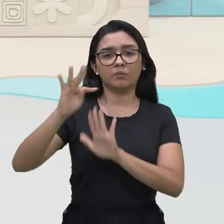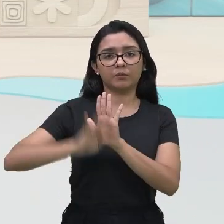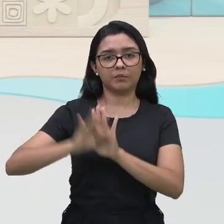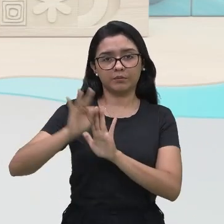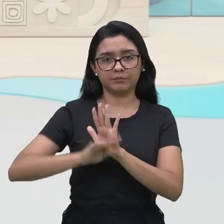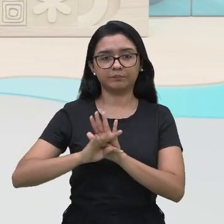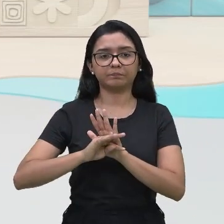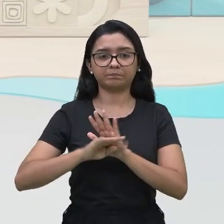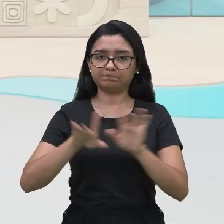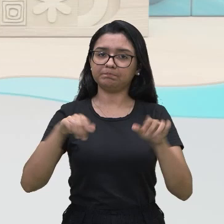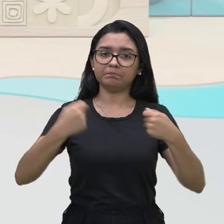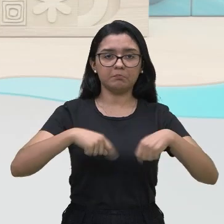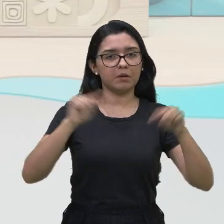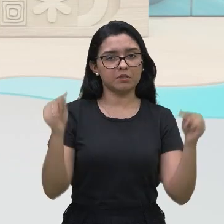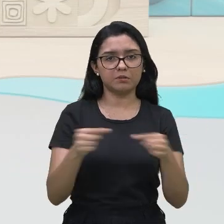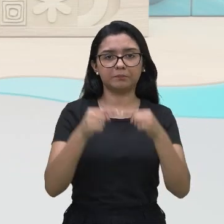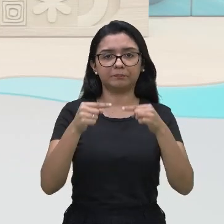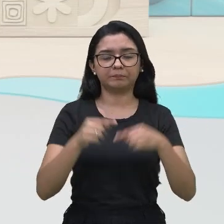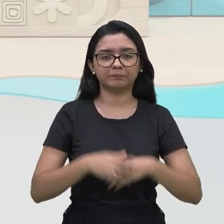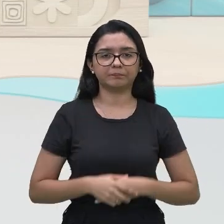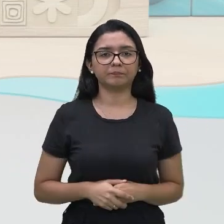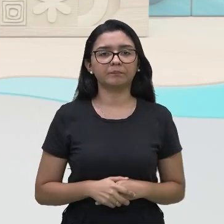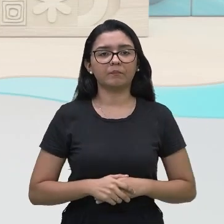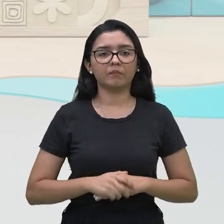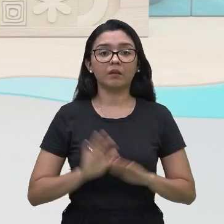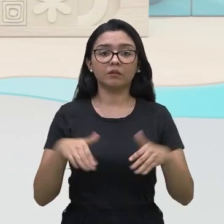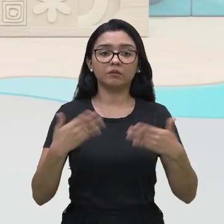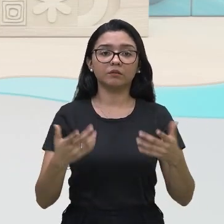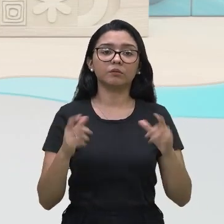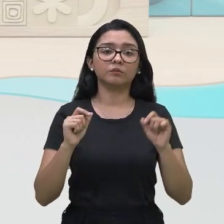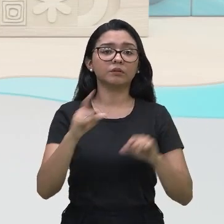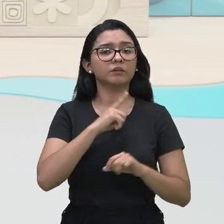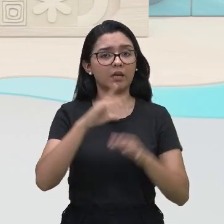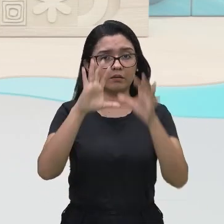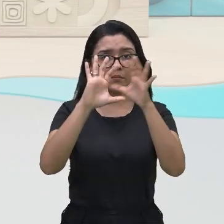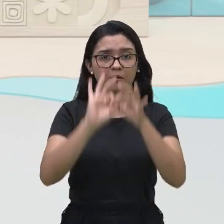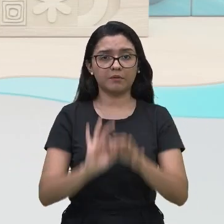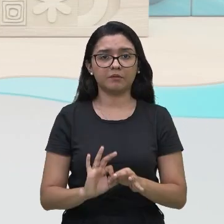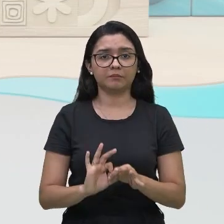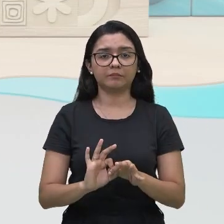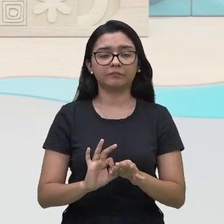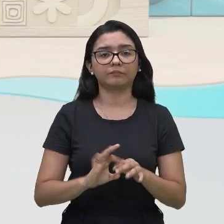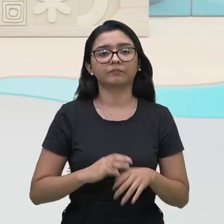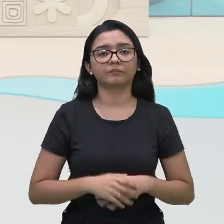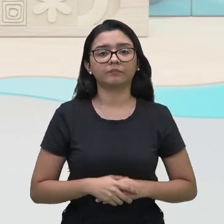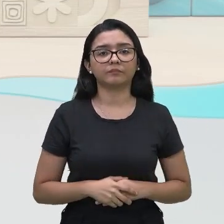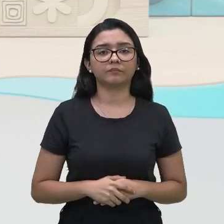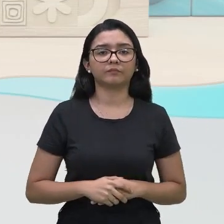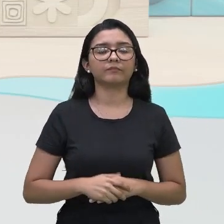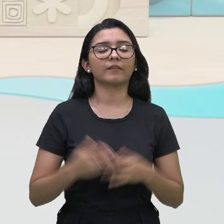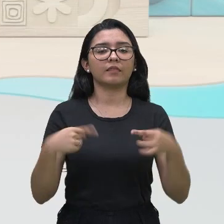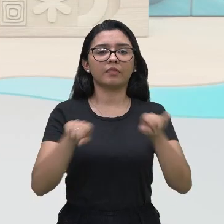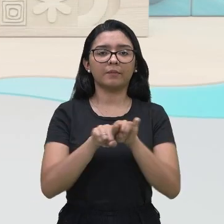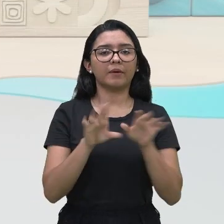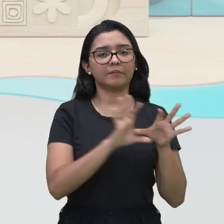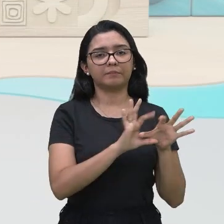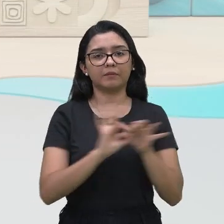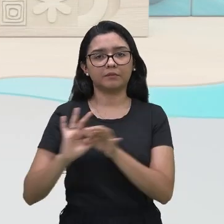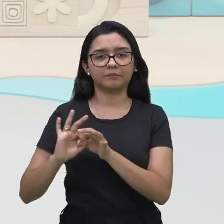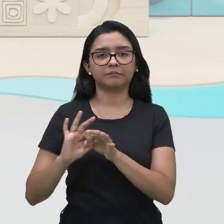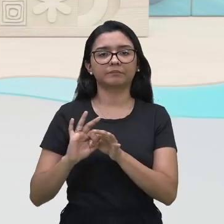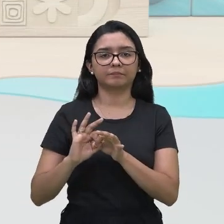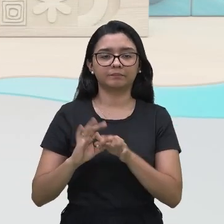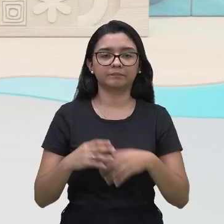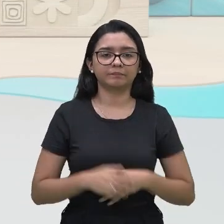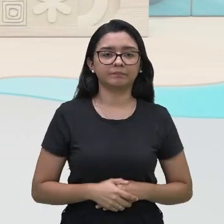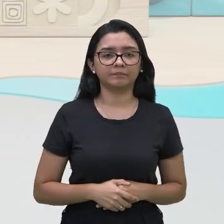o texto por si só, ok? Então, há ali uma coesão, há uma coerência na